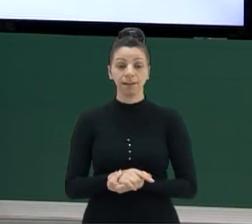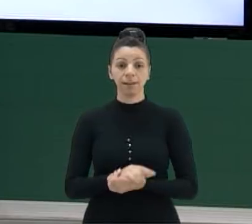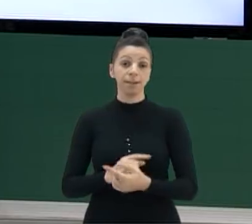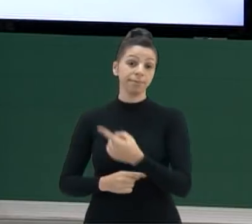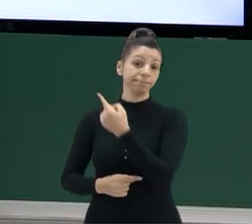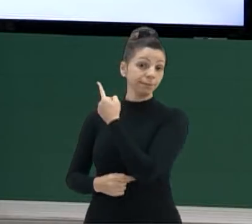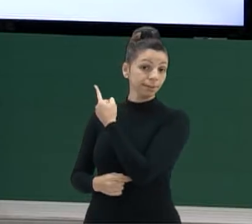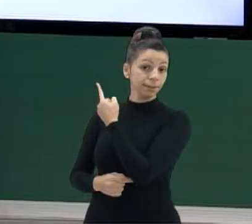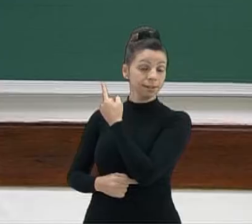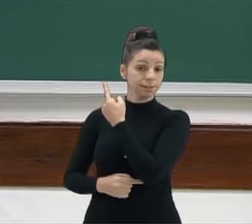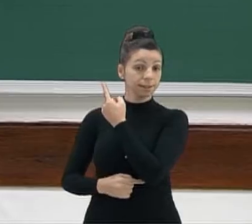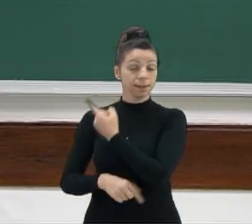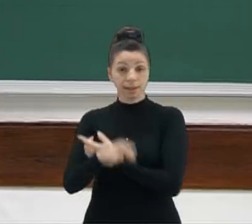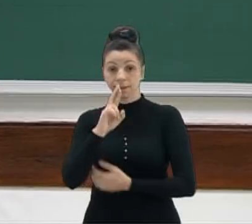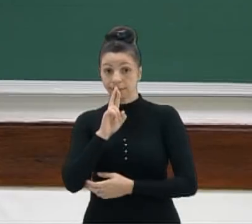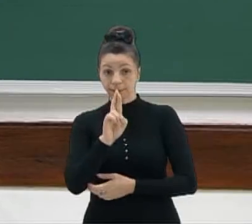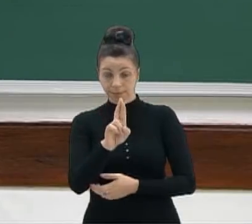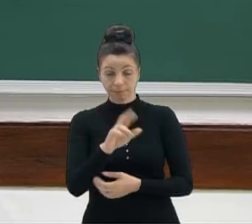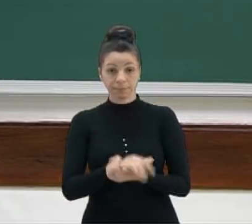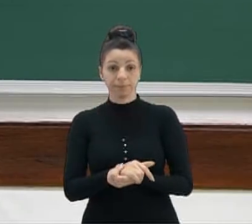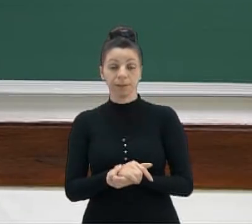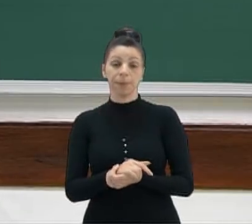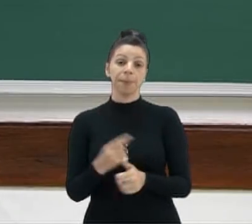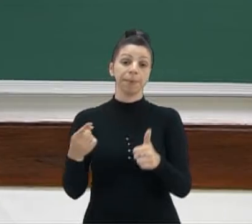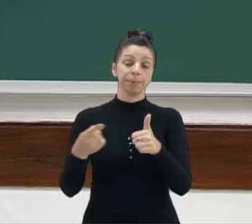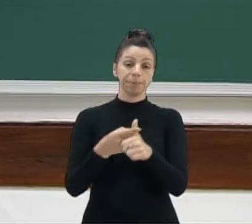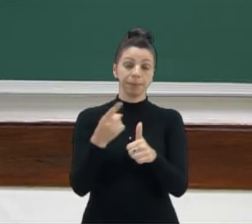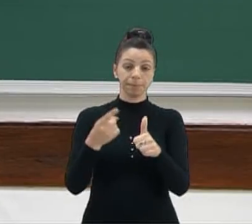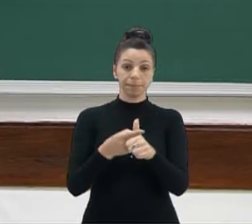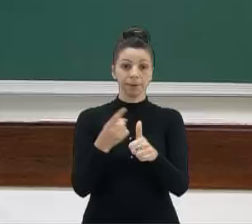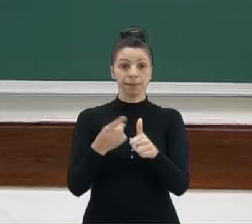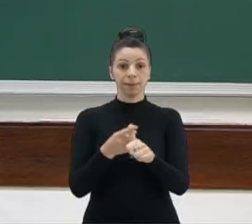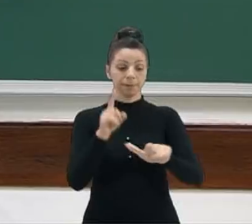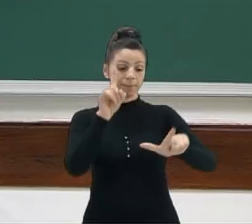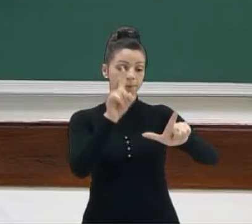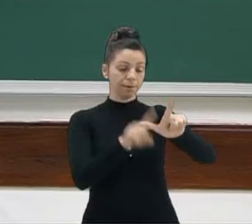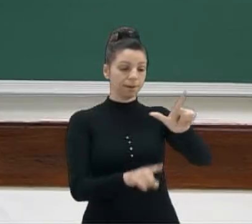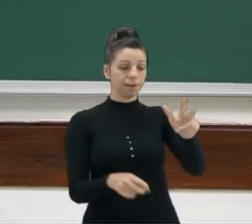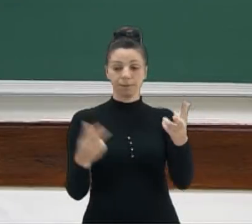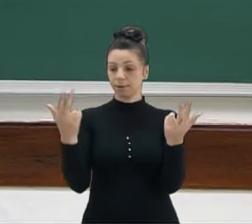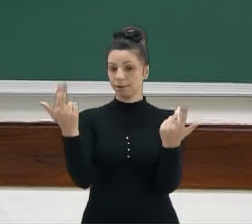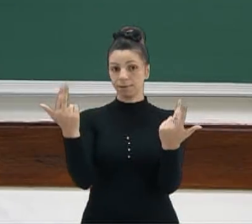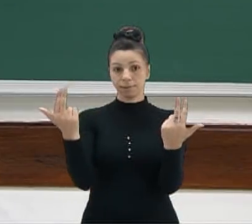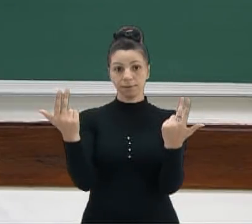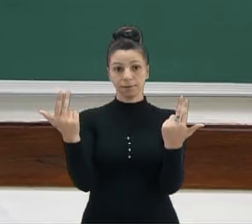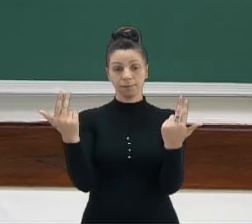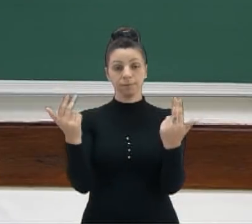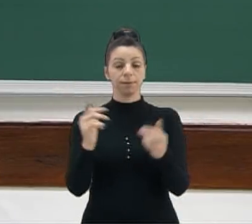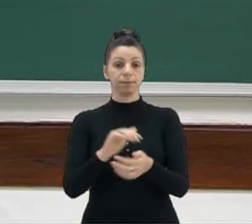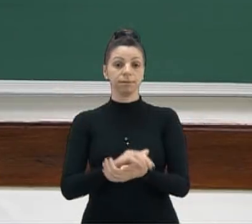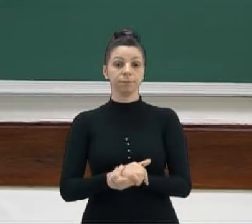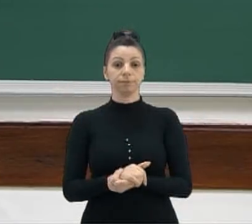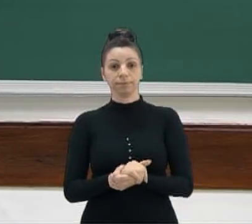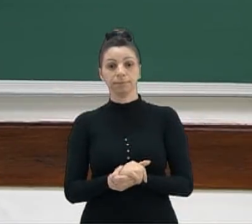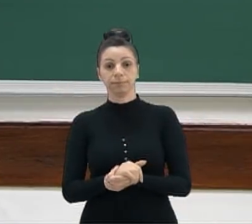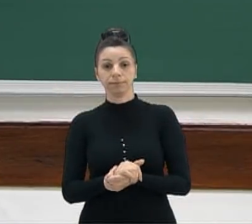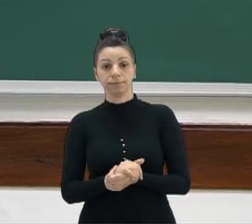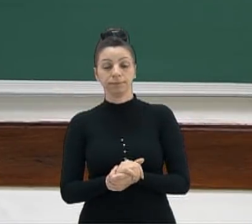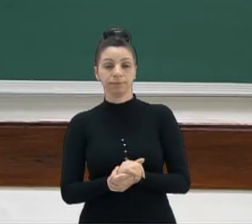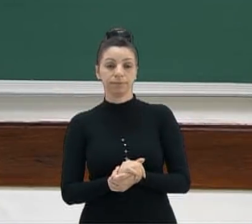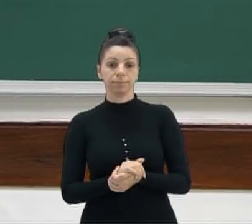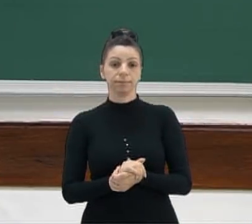O que eu fiz aqui? Eu primeiro olhei quais são os termos semelhantes. O que são os termos semelhantes? São aqueles que possuem